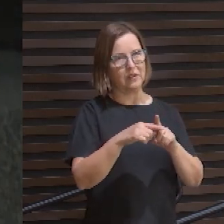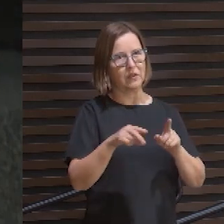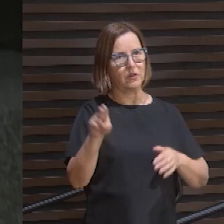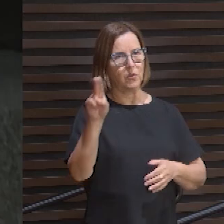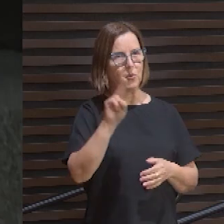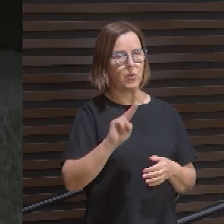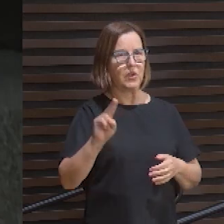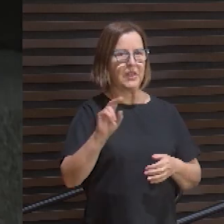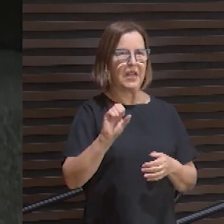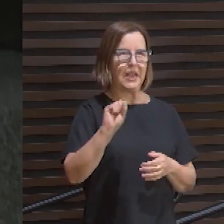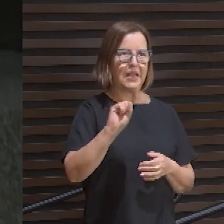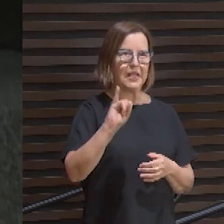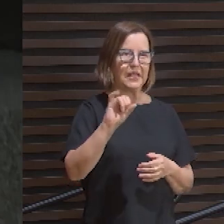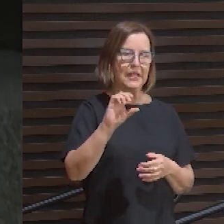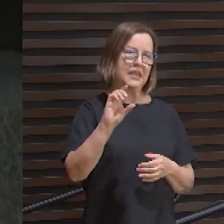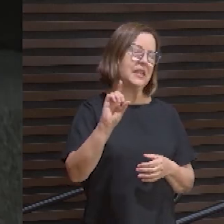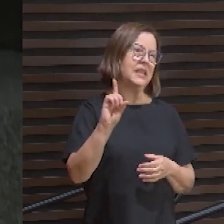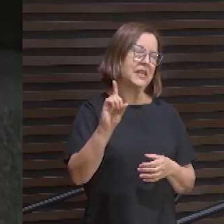cilício,